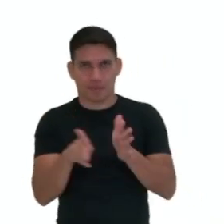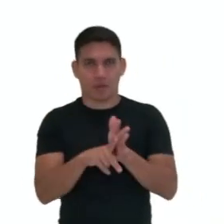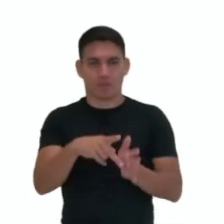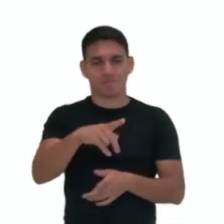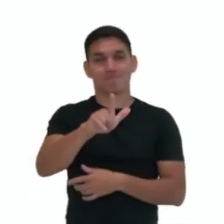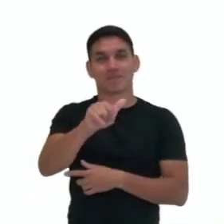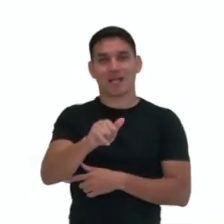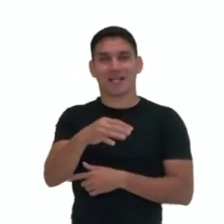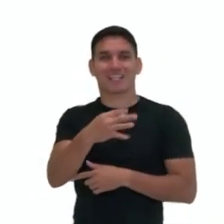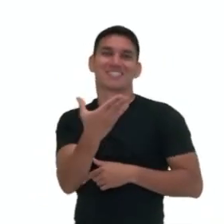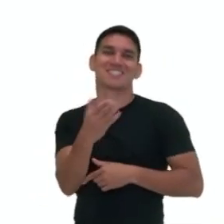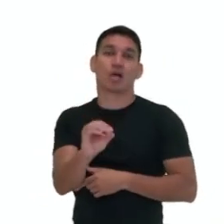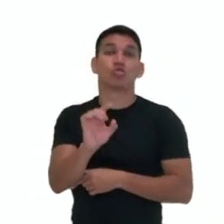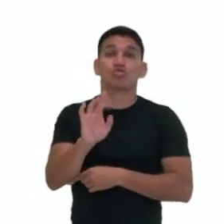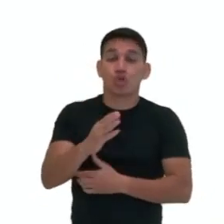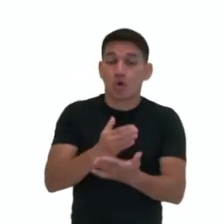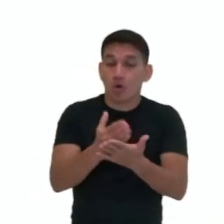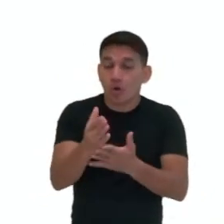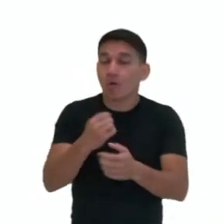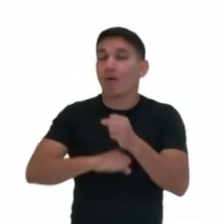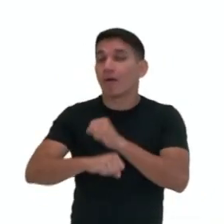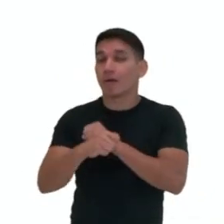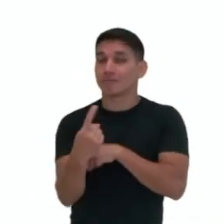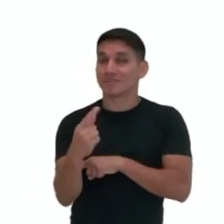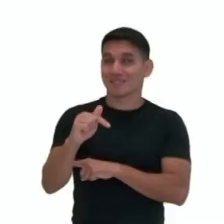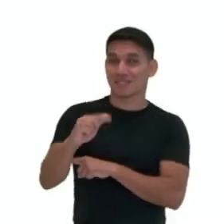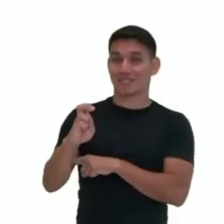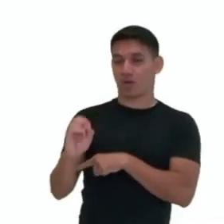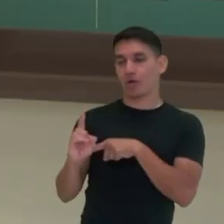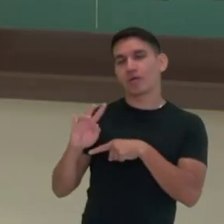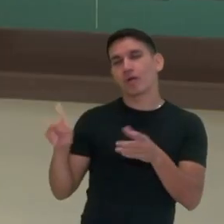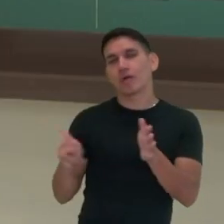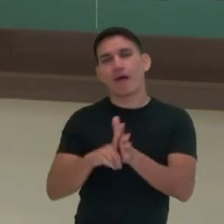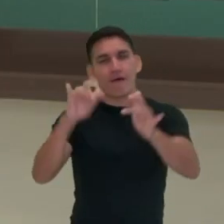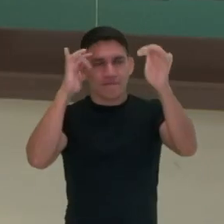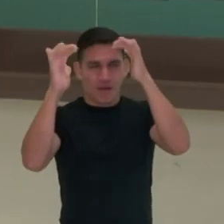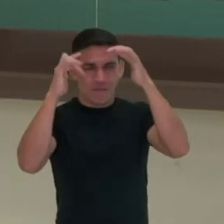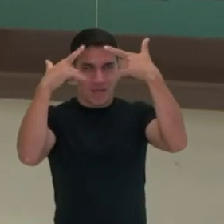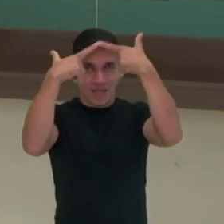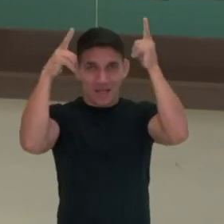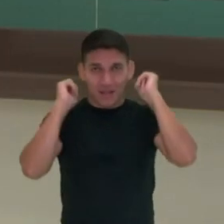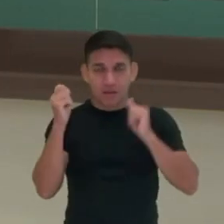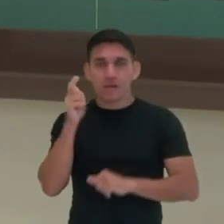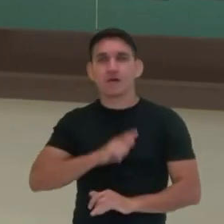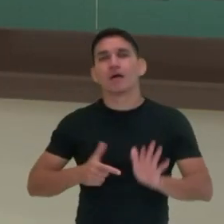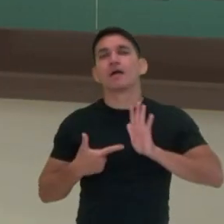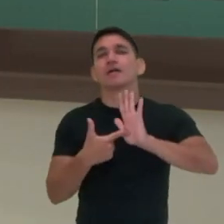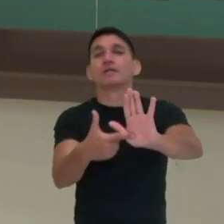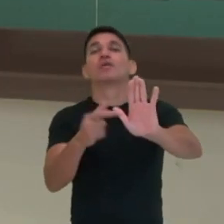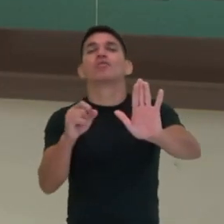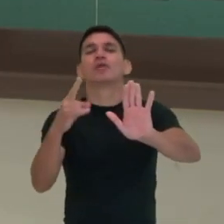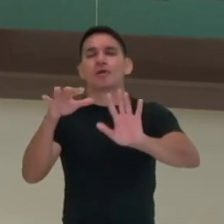Platão, é só a partir de 1750 que o filósofo Alexander Baumgarten a